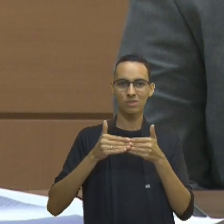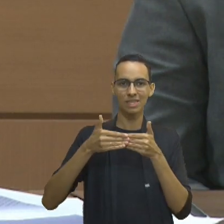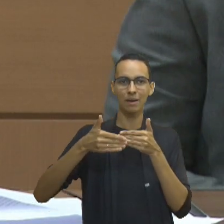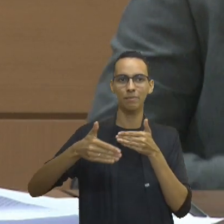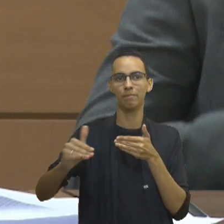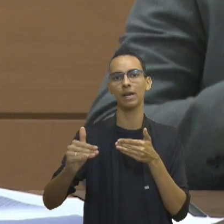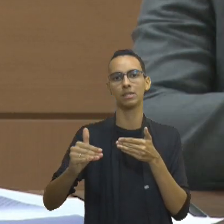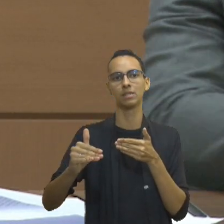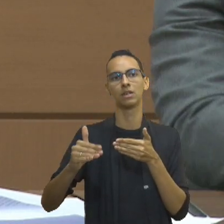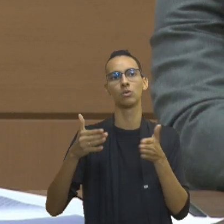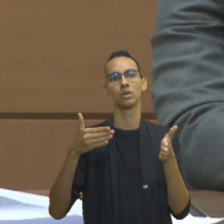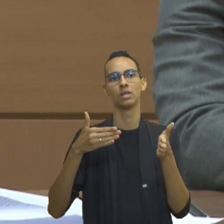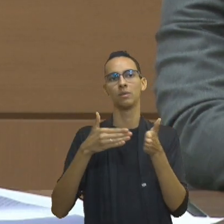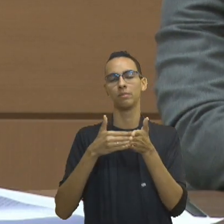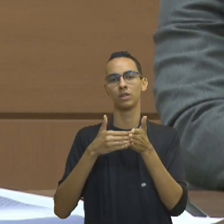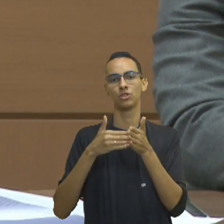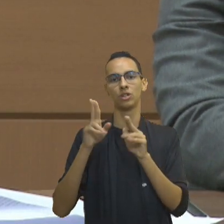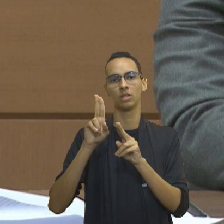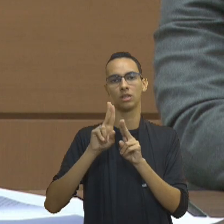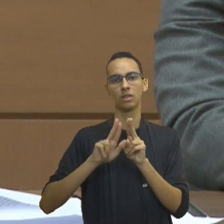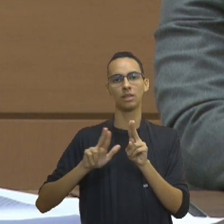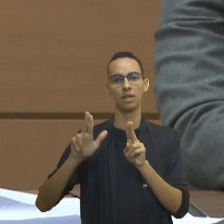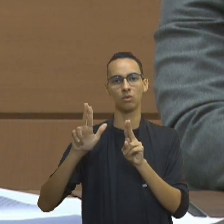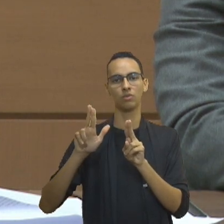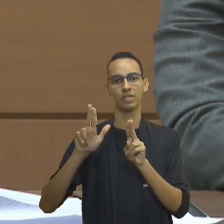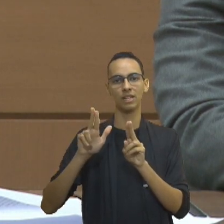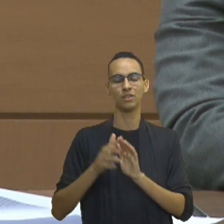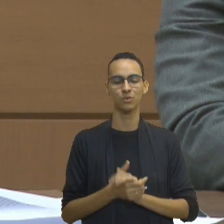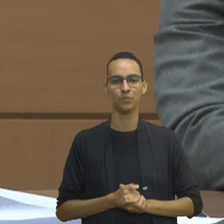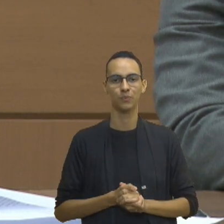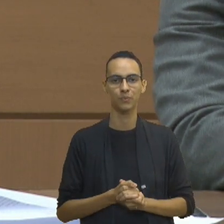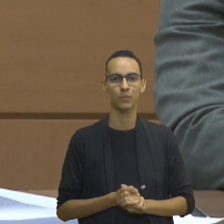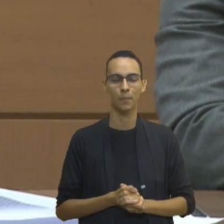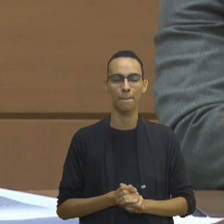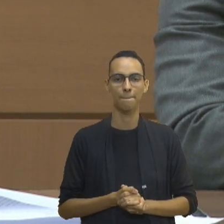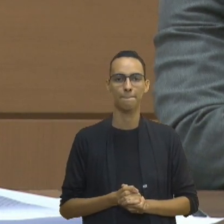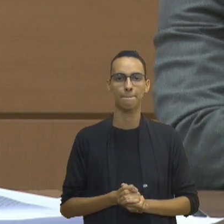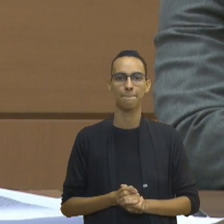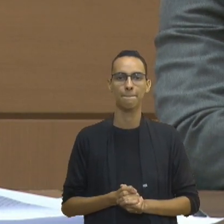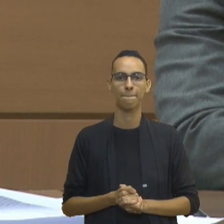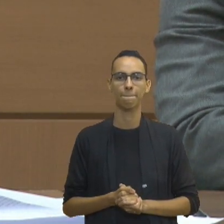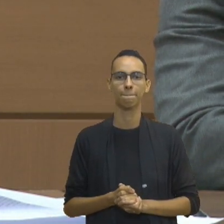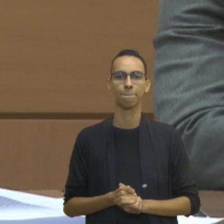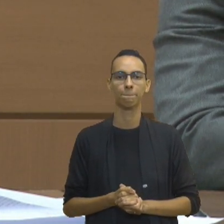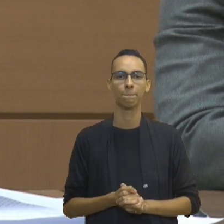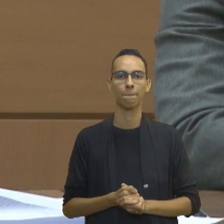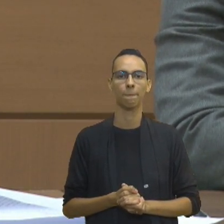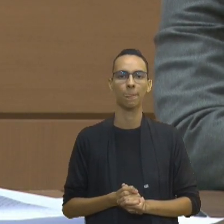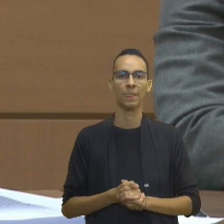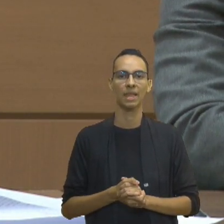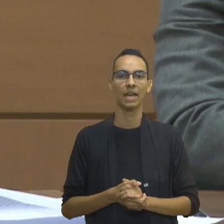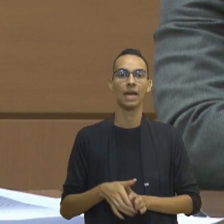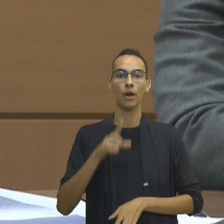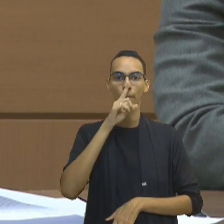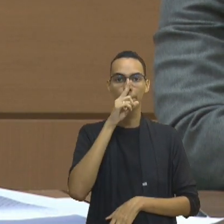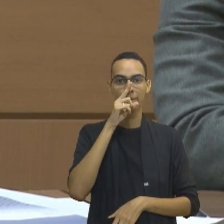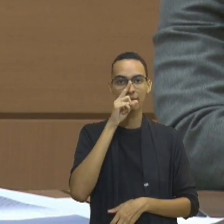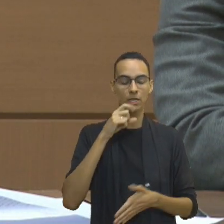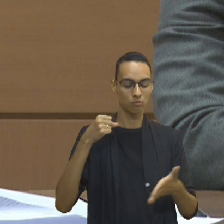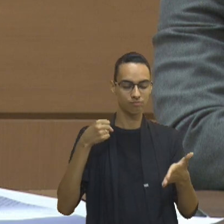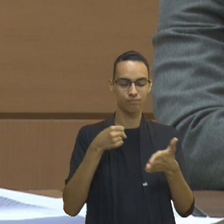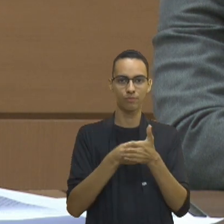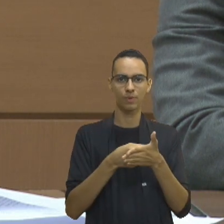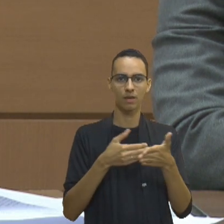universidade e reflete uma realidade enfrentada por toda a sociedade brasileira. Mesmo diante dos